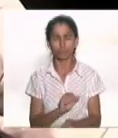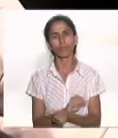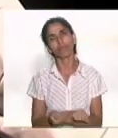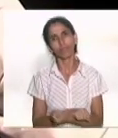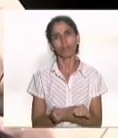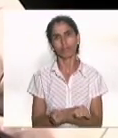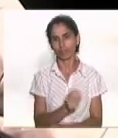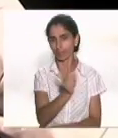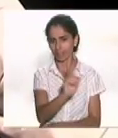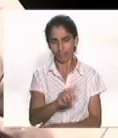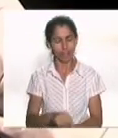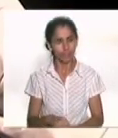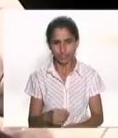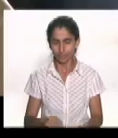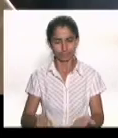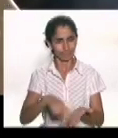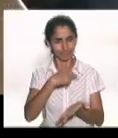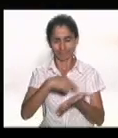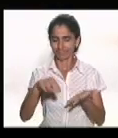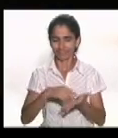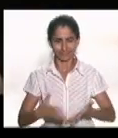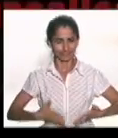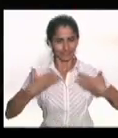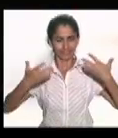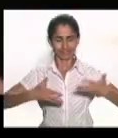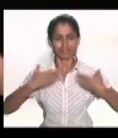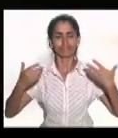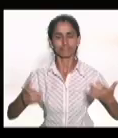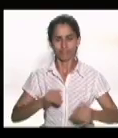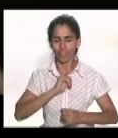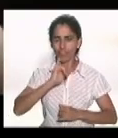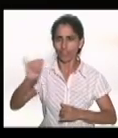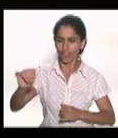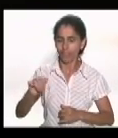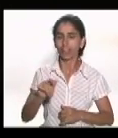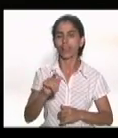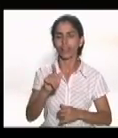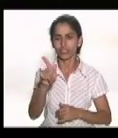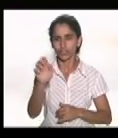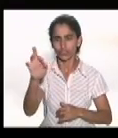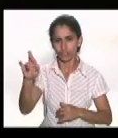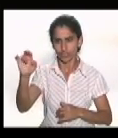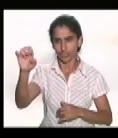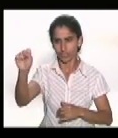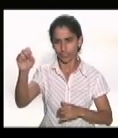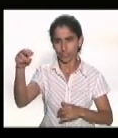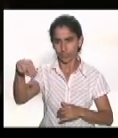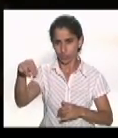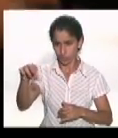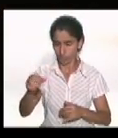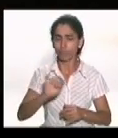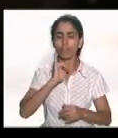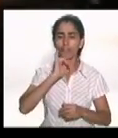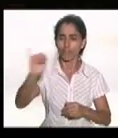parado, não tem como ficar indiferente. Assim. Eu digo Gerson King, você diz como? Gerson King!